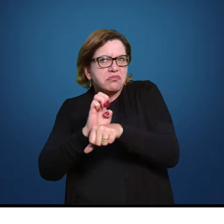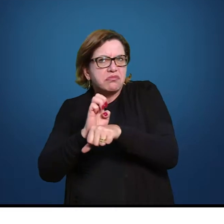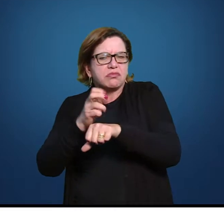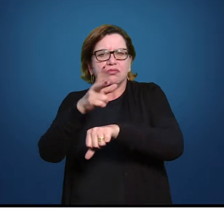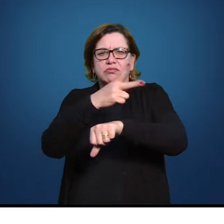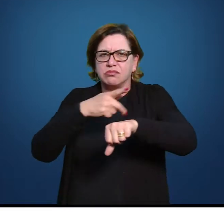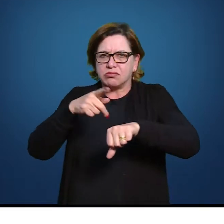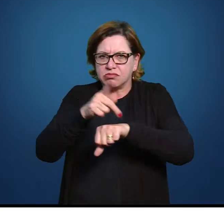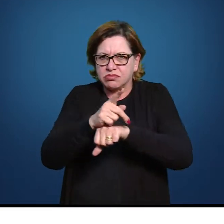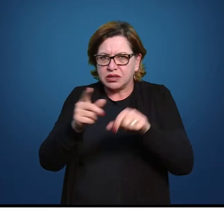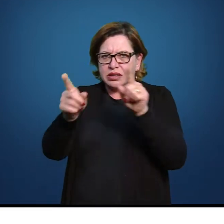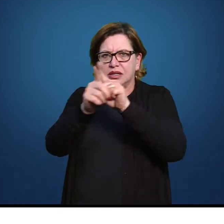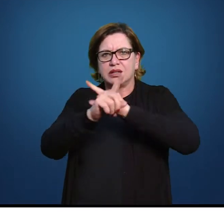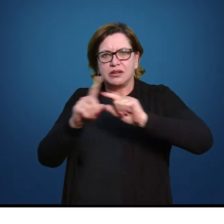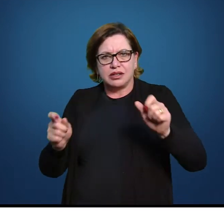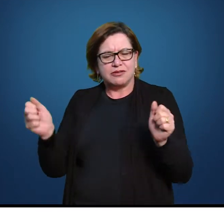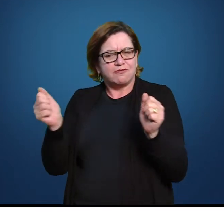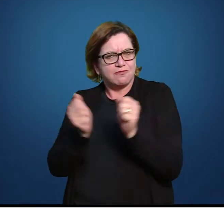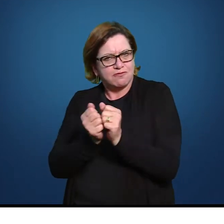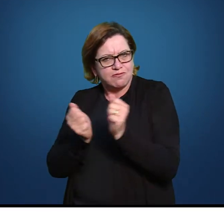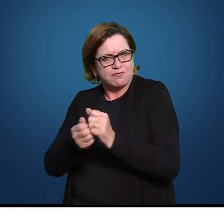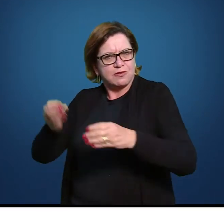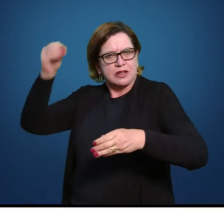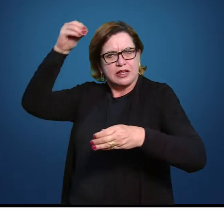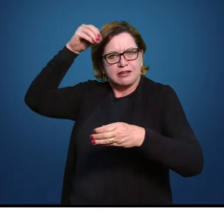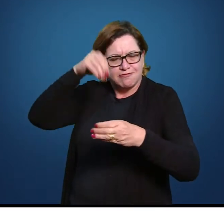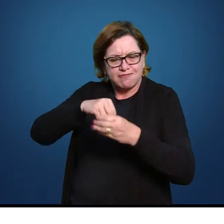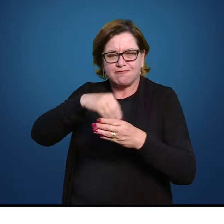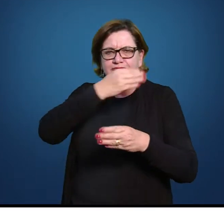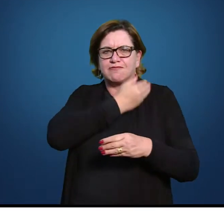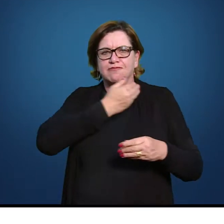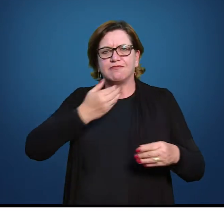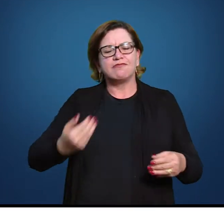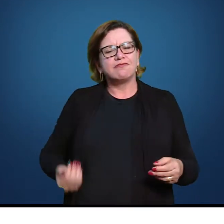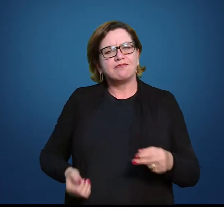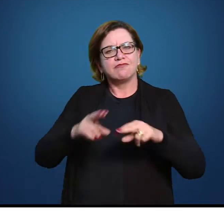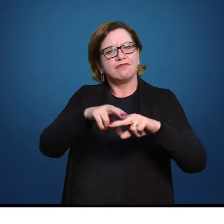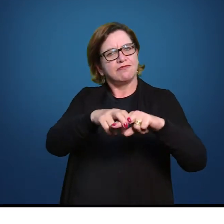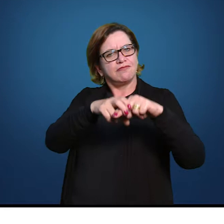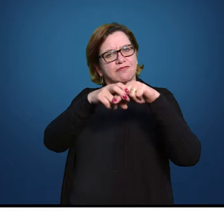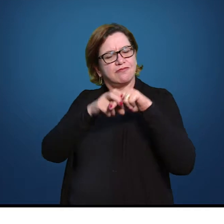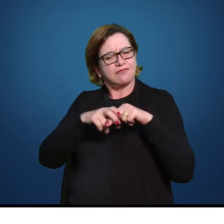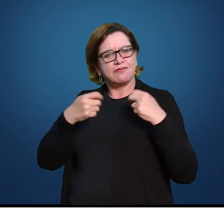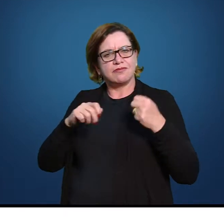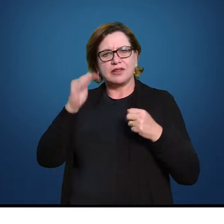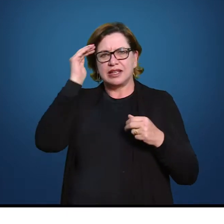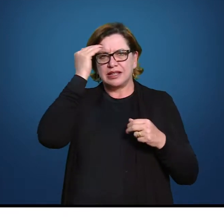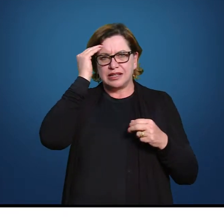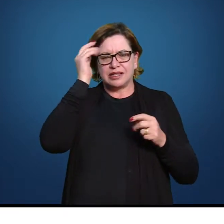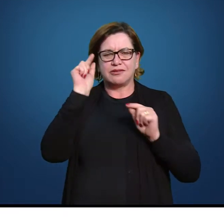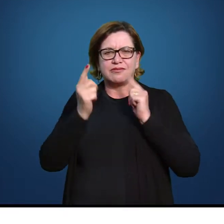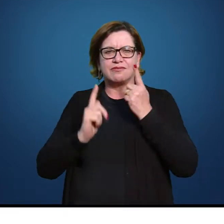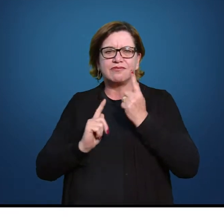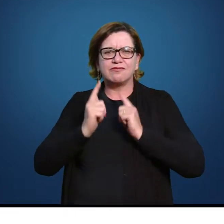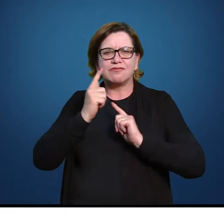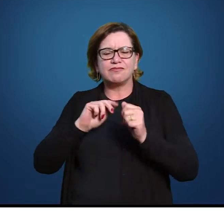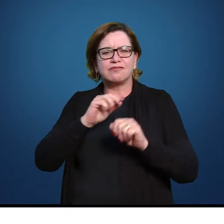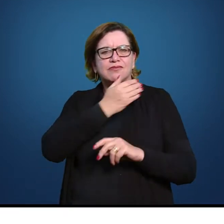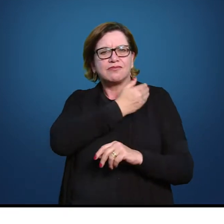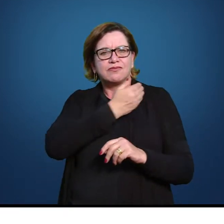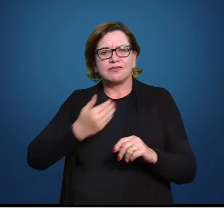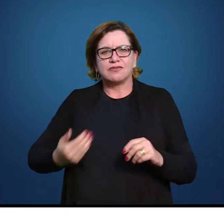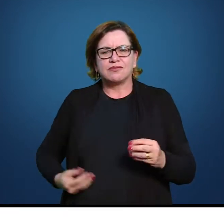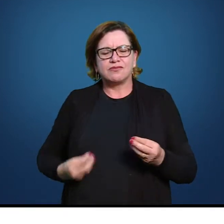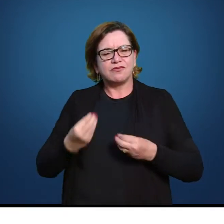estar incluso na coisa pública. Para isso, nós precisamos entender o que é uma gestão pública, de que forma é